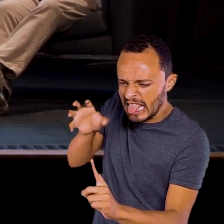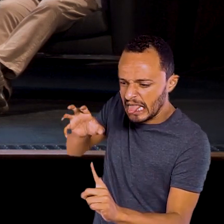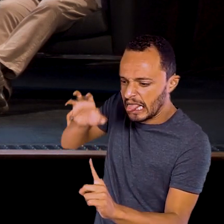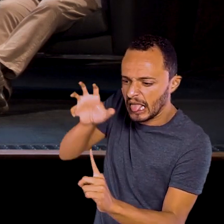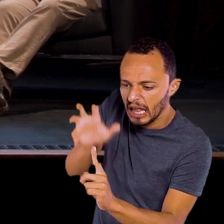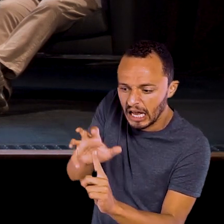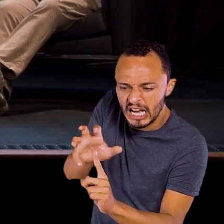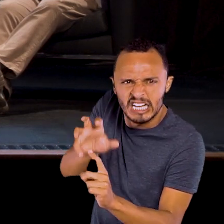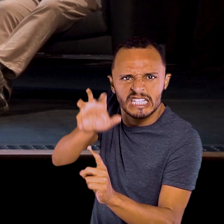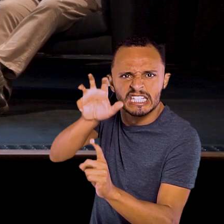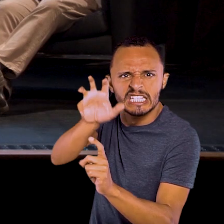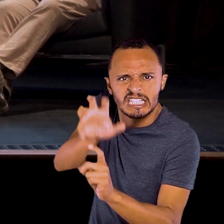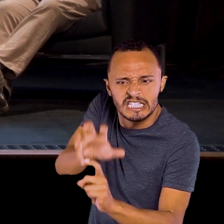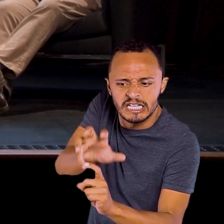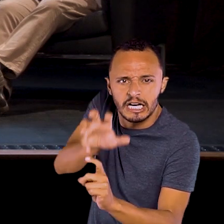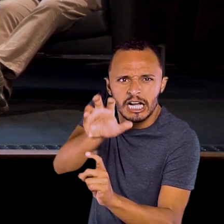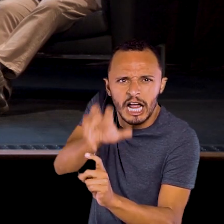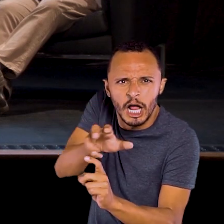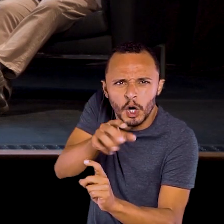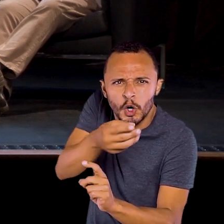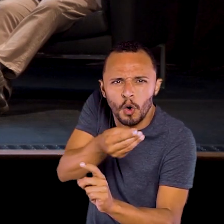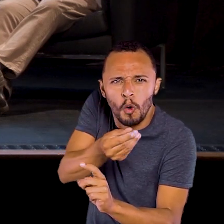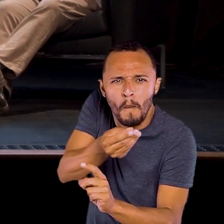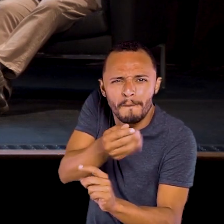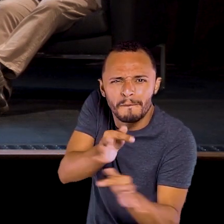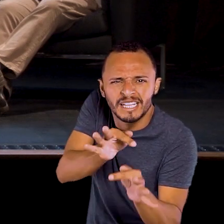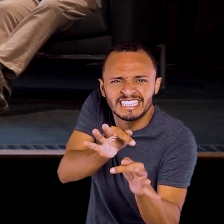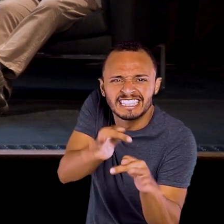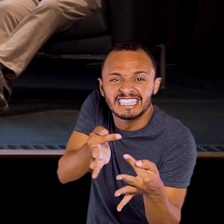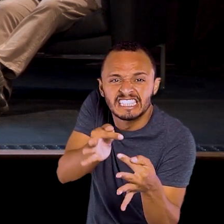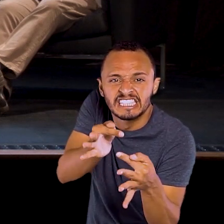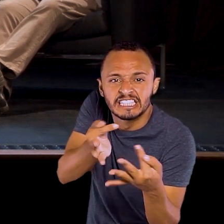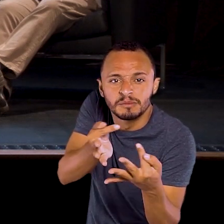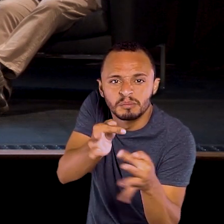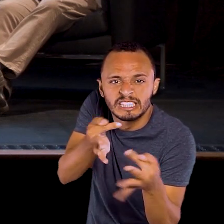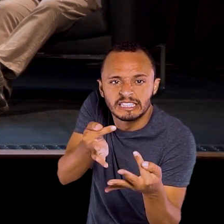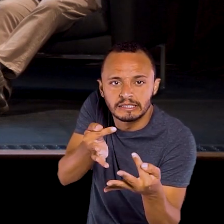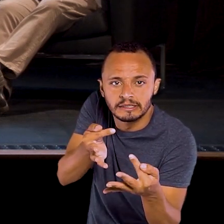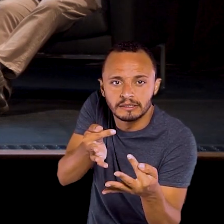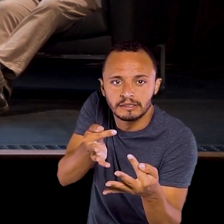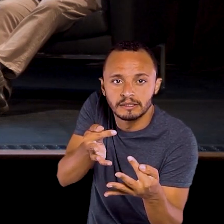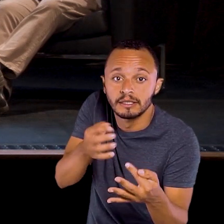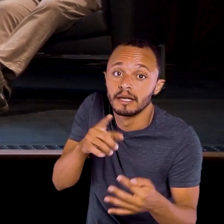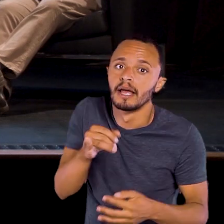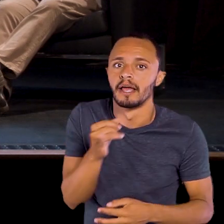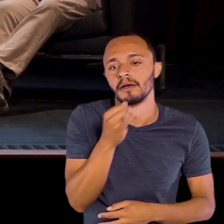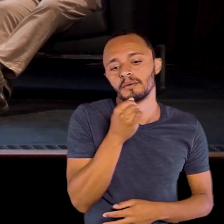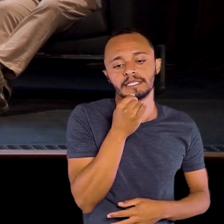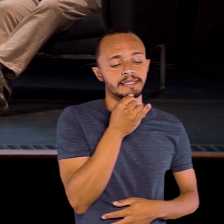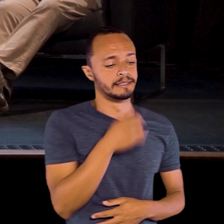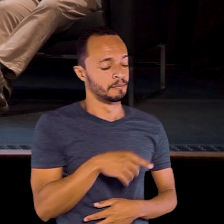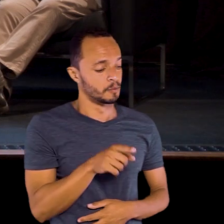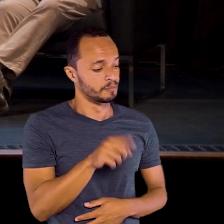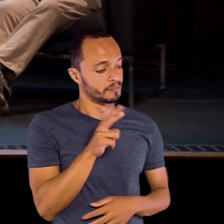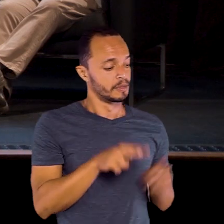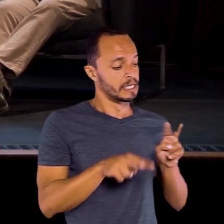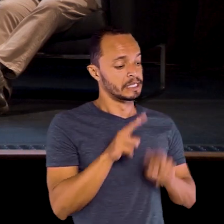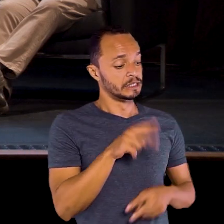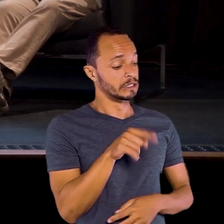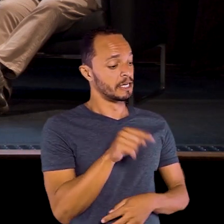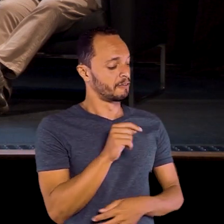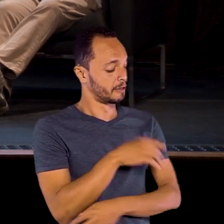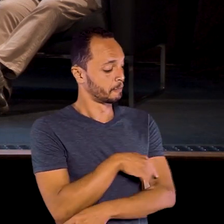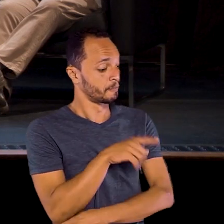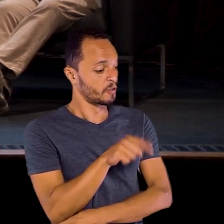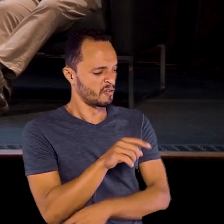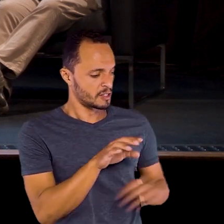no varejo, no pequenininho. É o teste que a patroa faz com ela de saber se ela vai